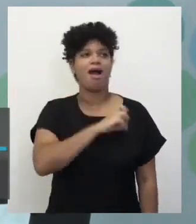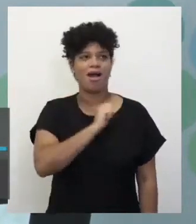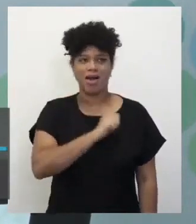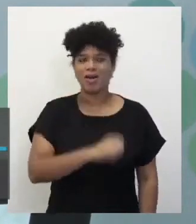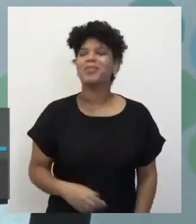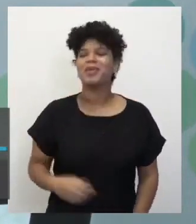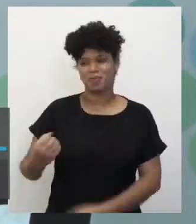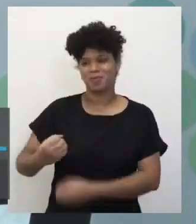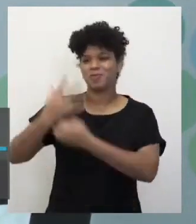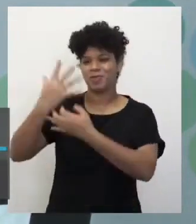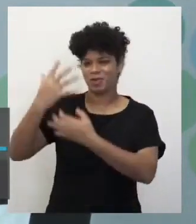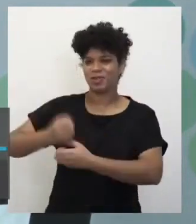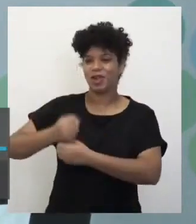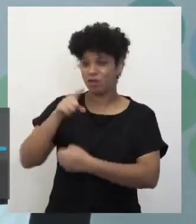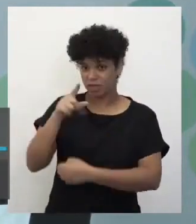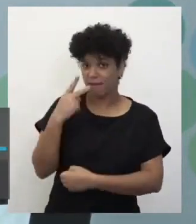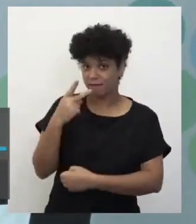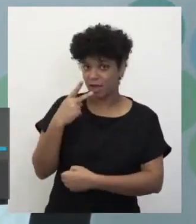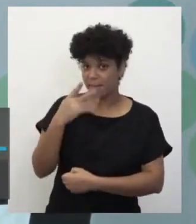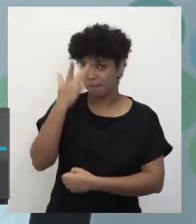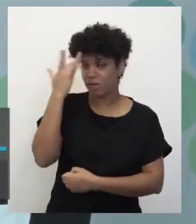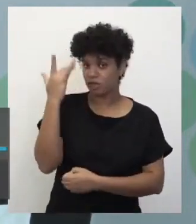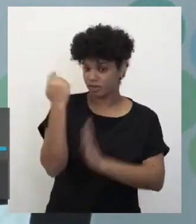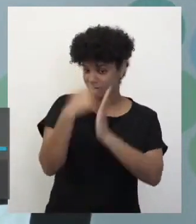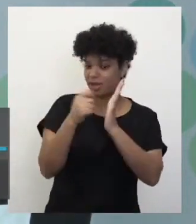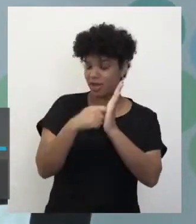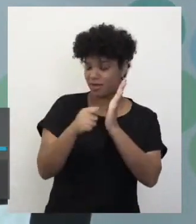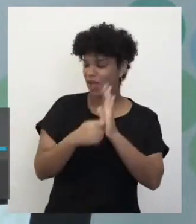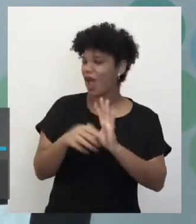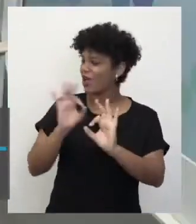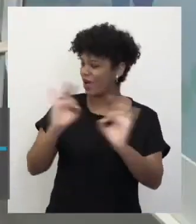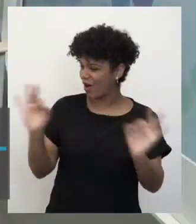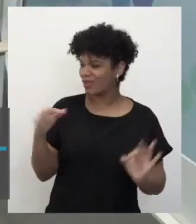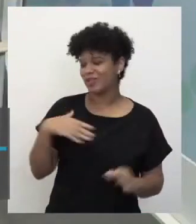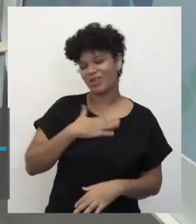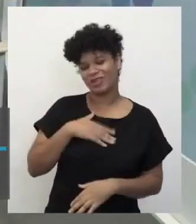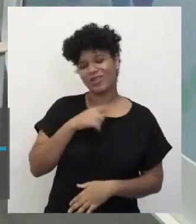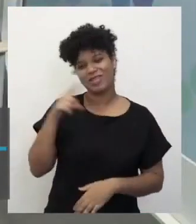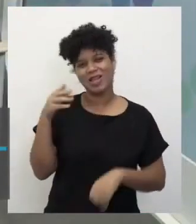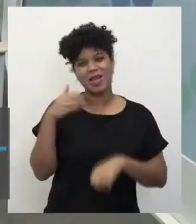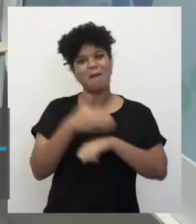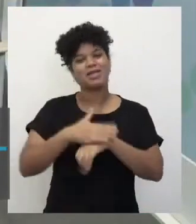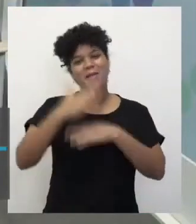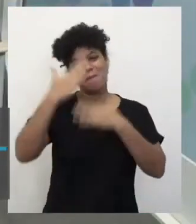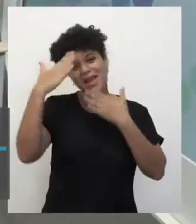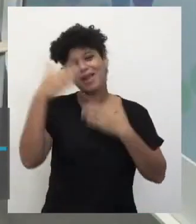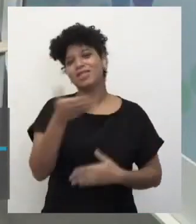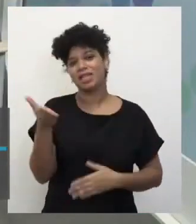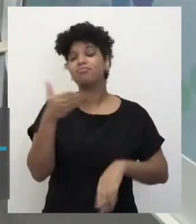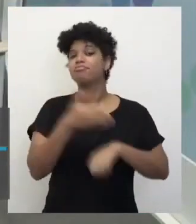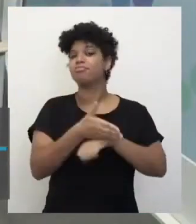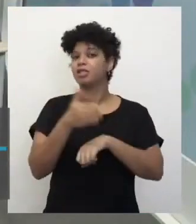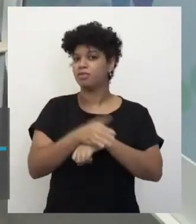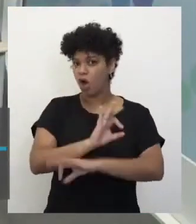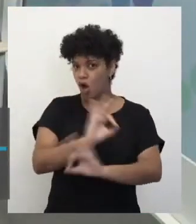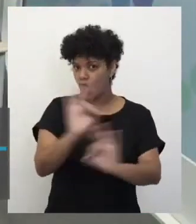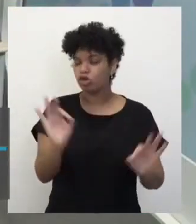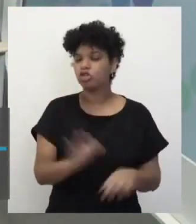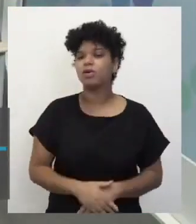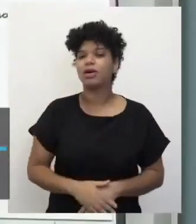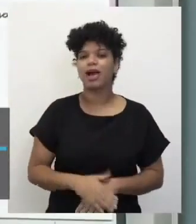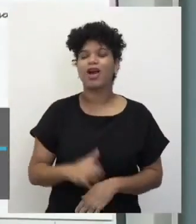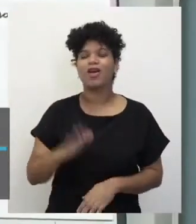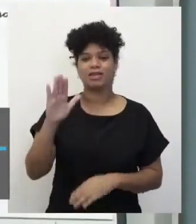participando aqui. Que Você vai falando e o pessoal está escrevendo. Tá bem, que tá bem joia. interessante. É isso que a gente quer, gente. Obrigada pela participação de todos vocês essa tarde.